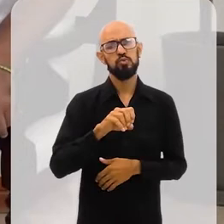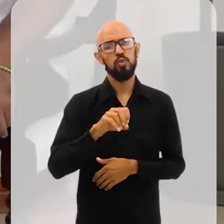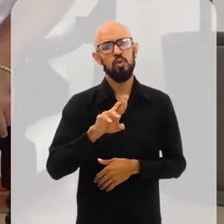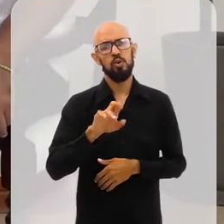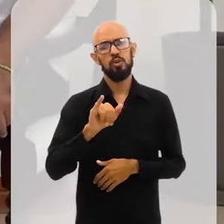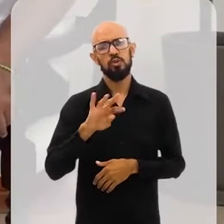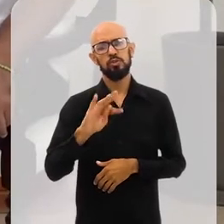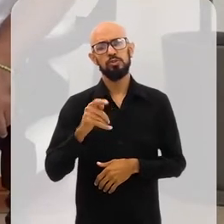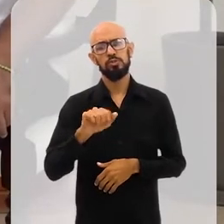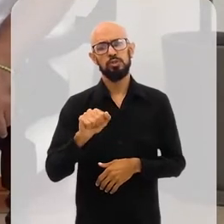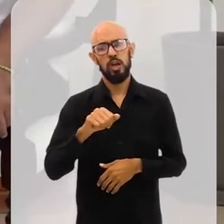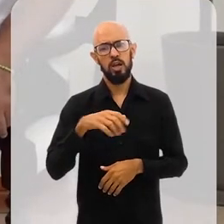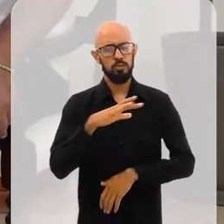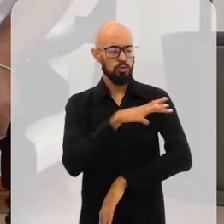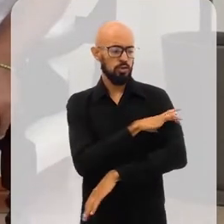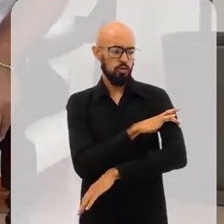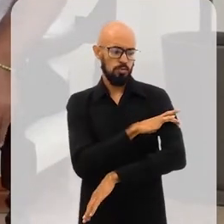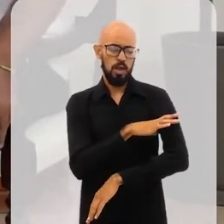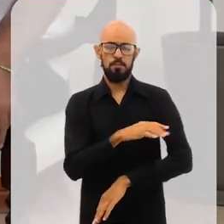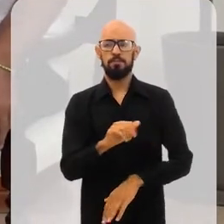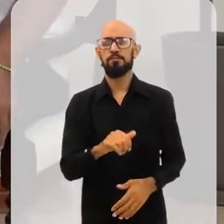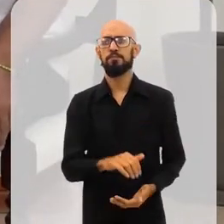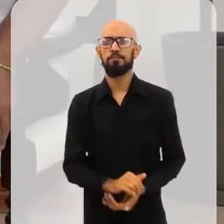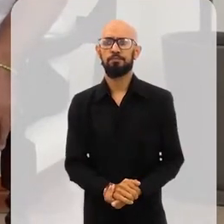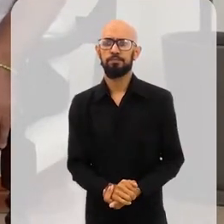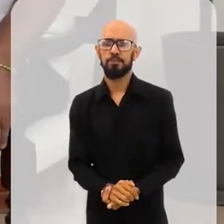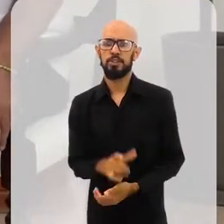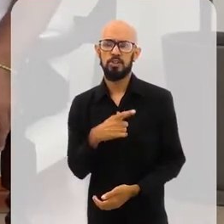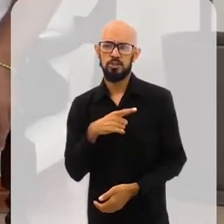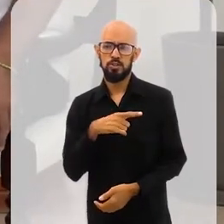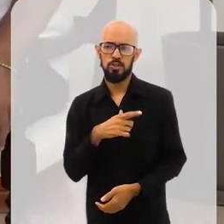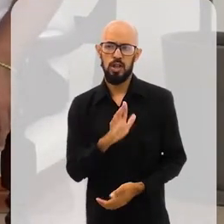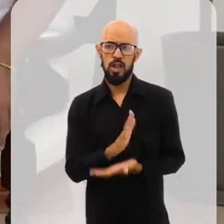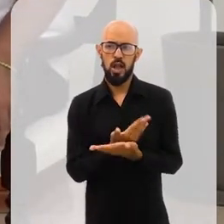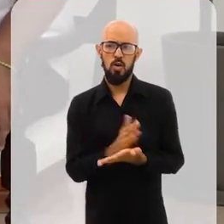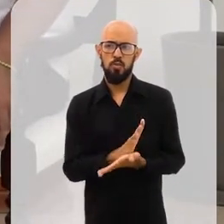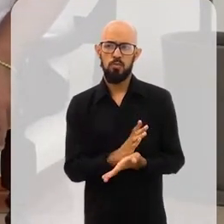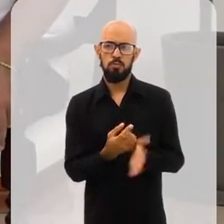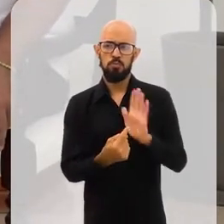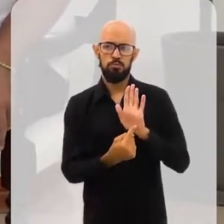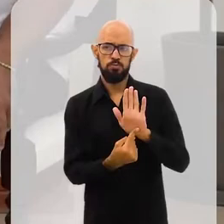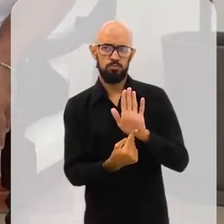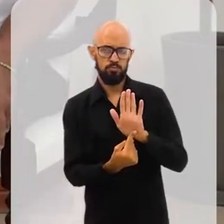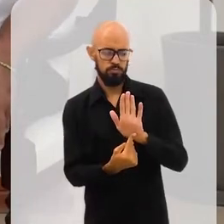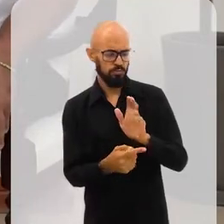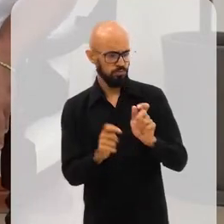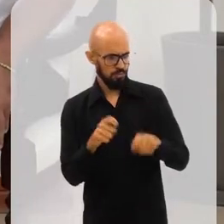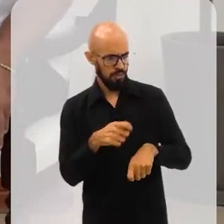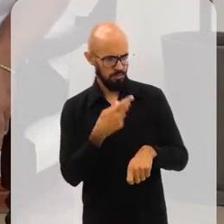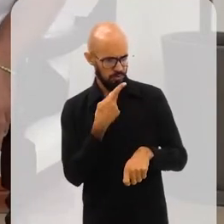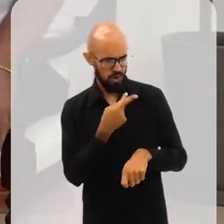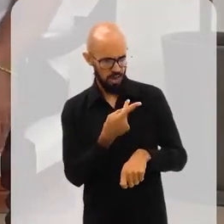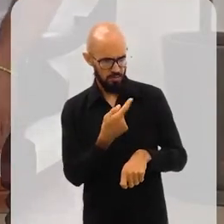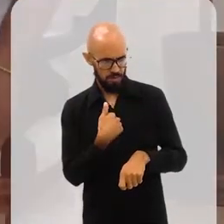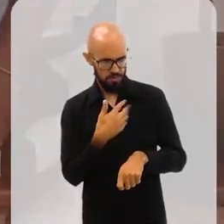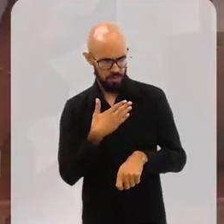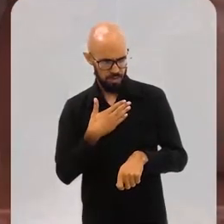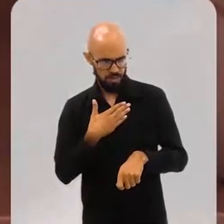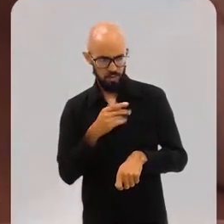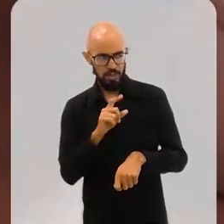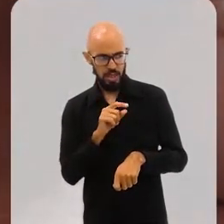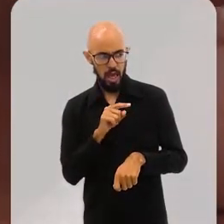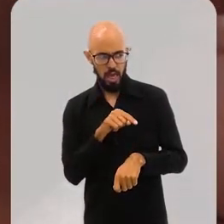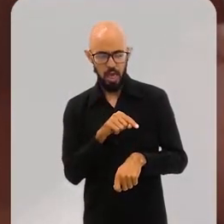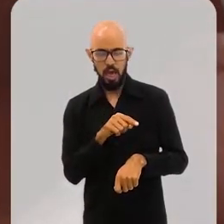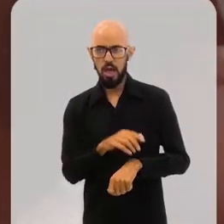outros orixás que tem no Candomblé. Aqui nós temos algumas representações. Você pode me dizer o que é? É, na